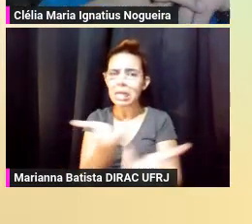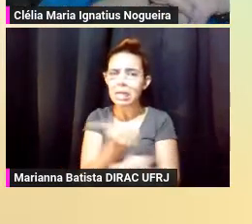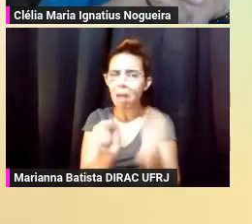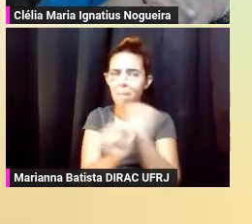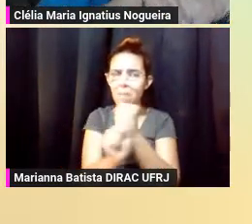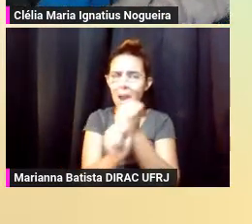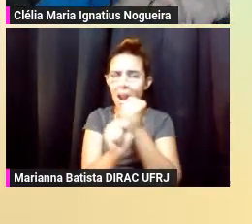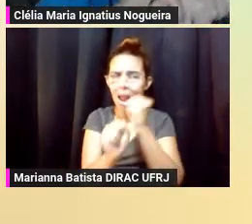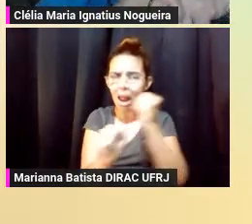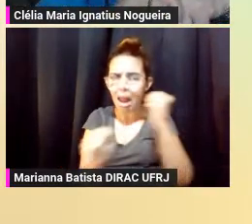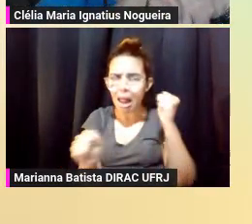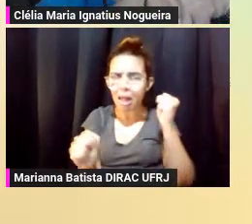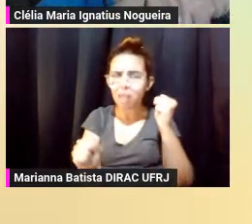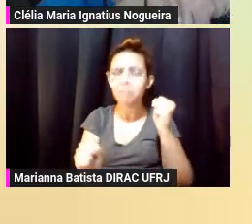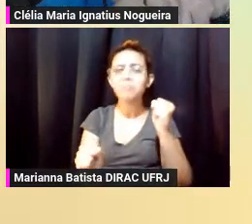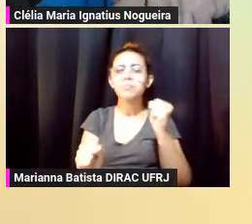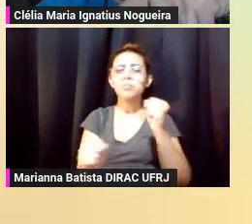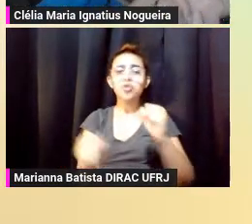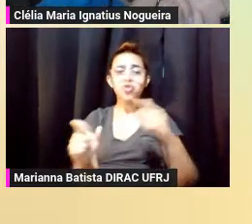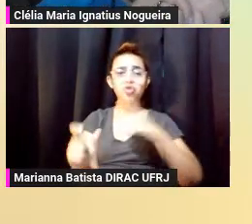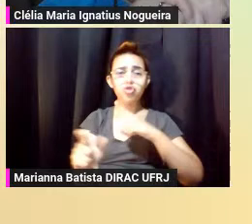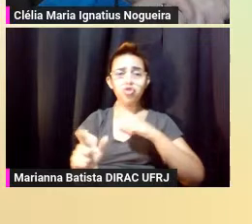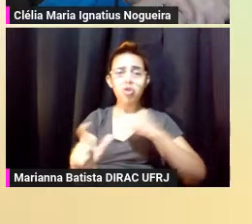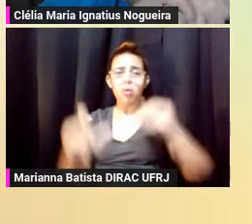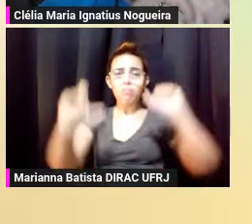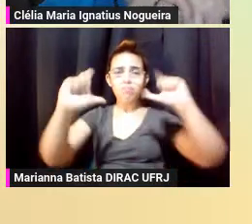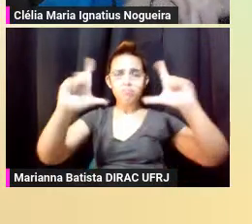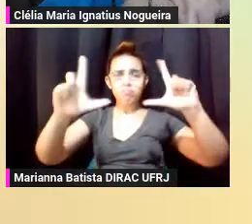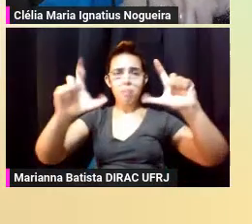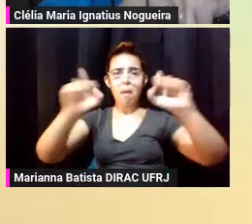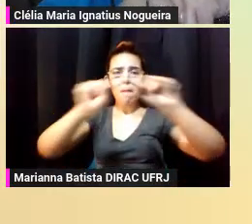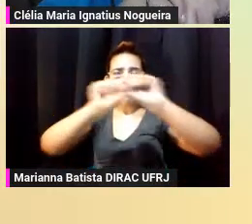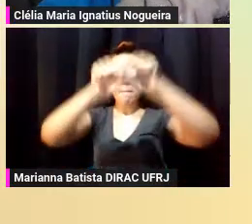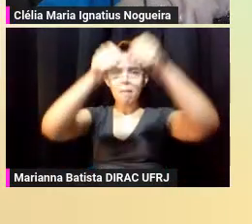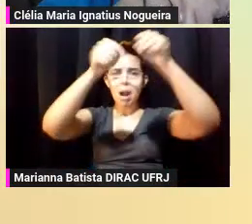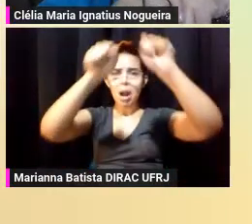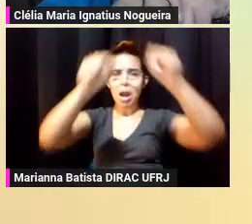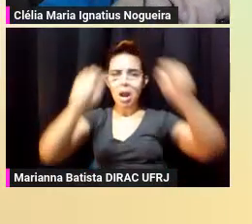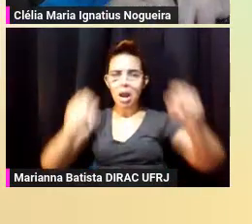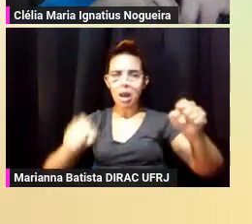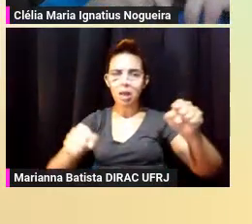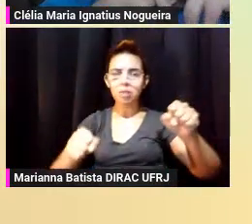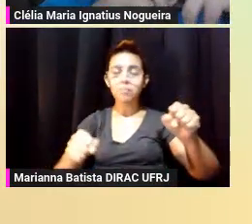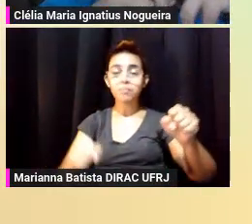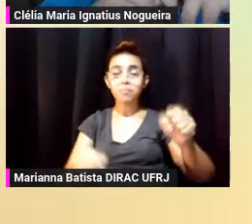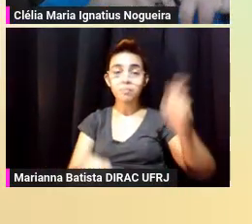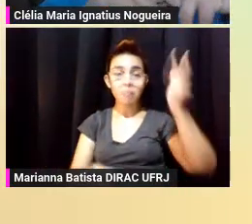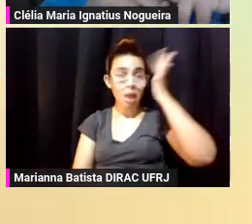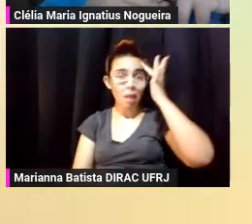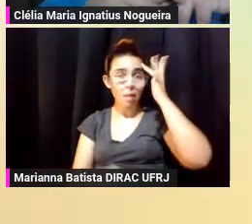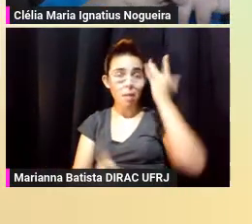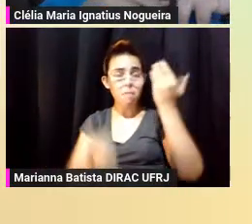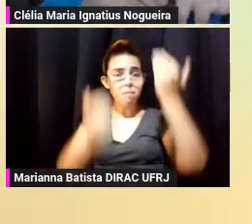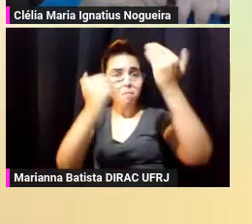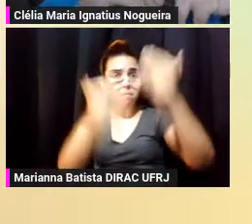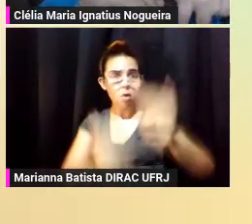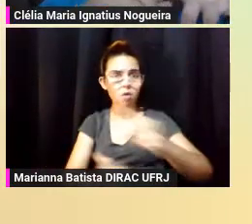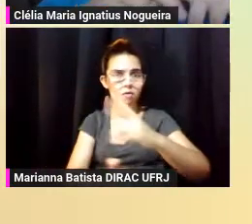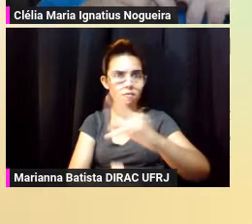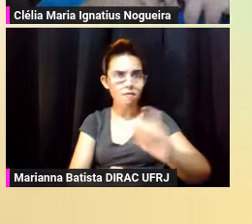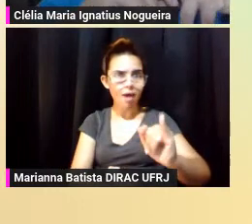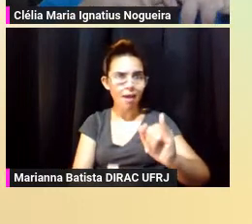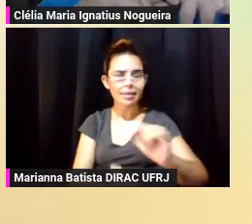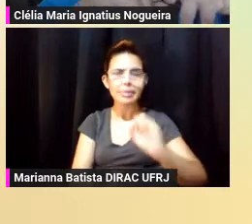seguinte haveria uma prova para ser monitora de geometria analítica. Né? E quem passasse nessa prova ia